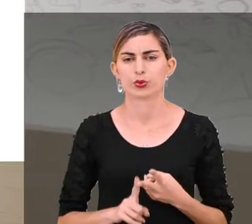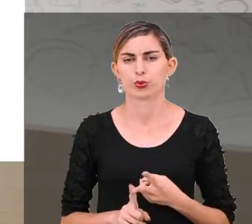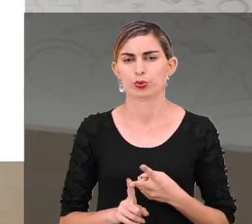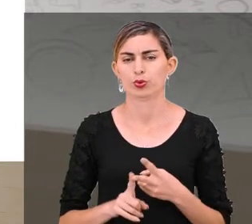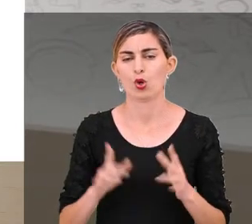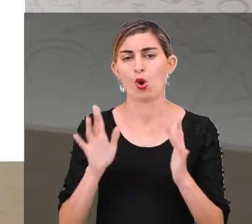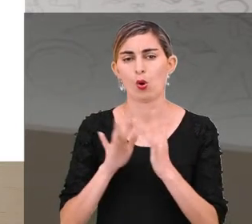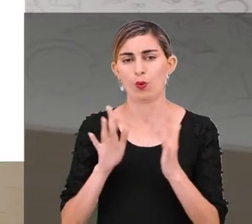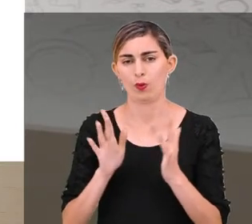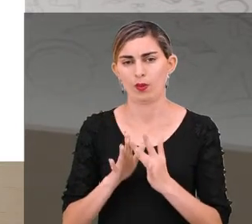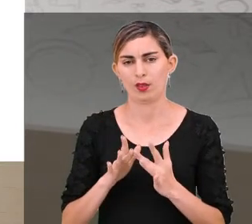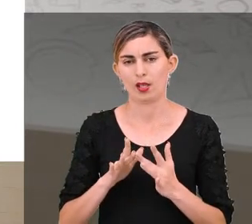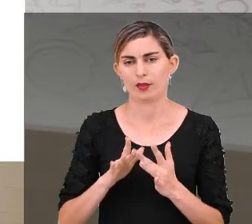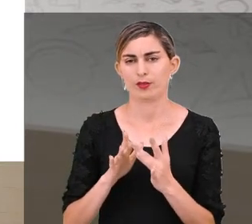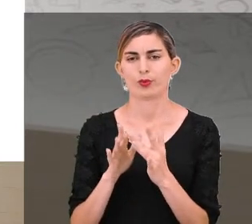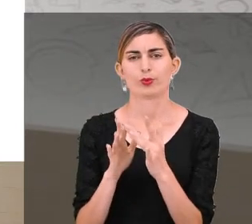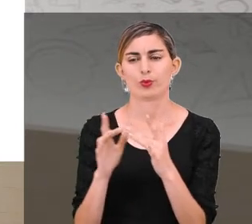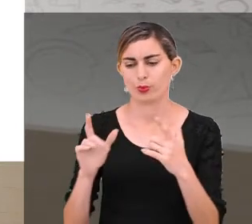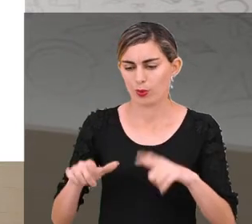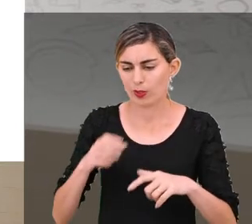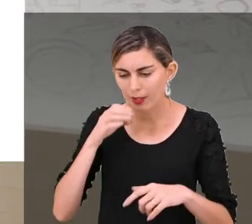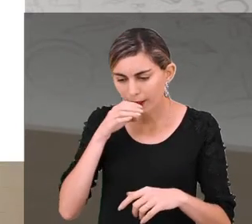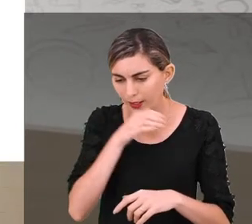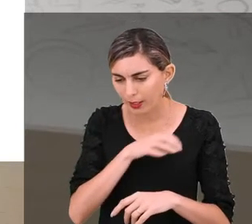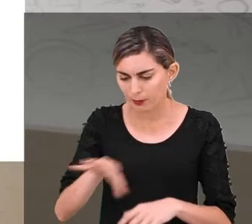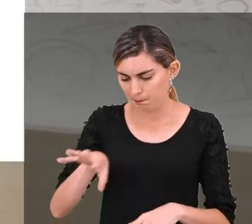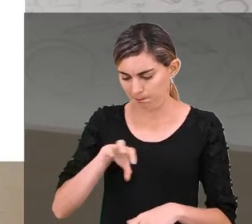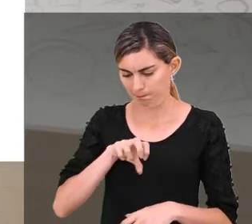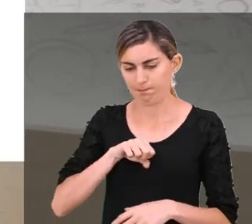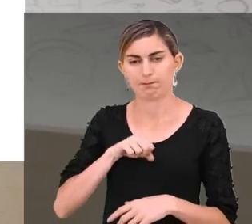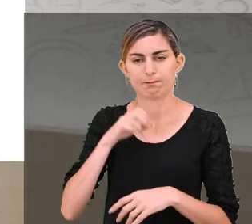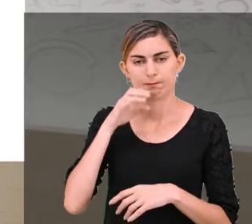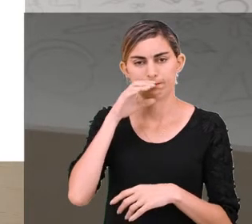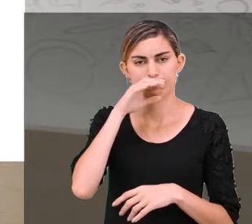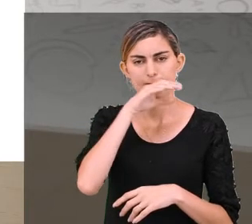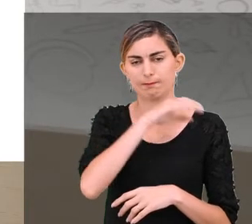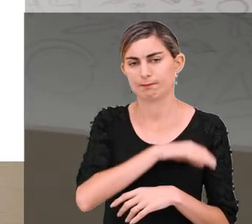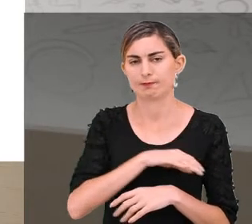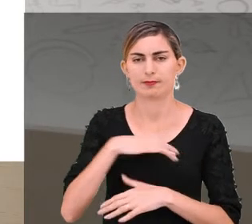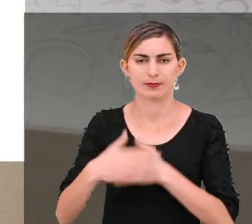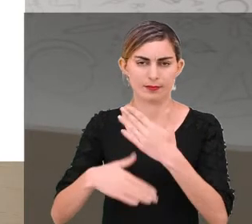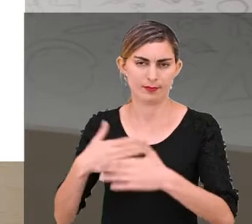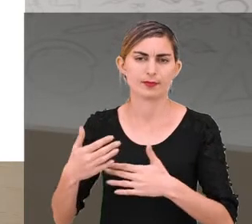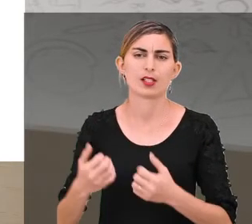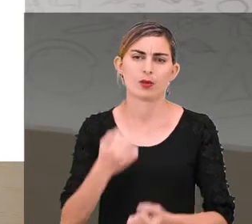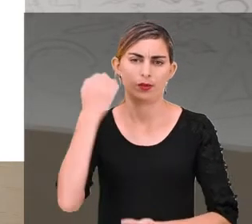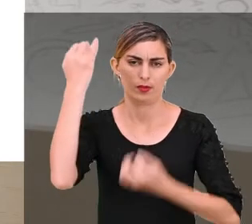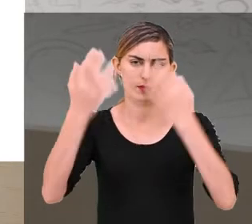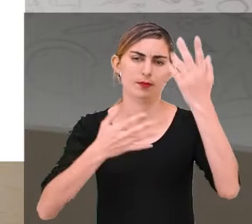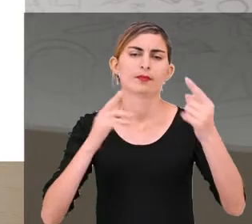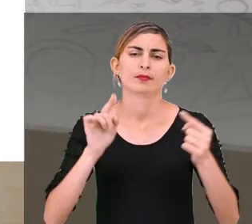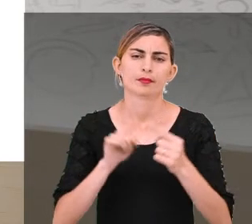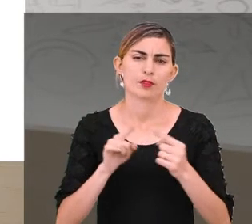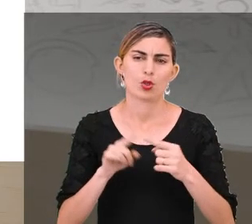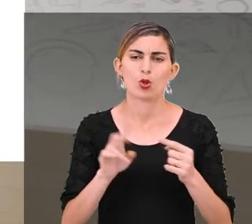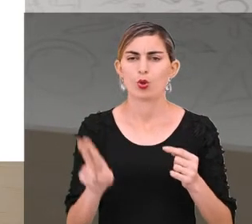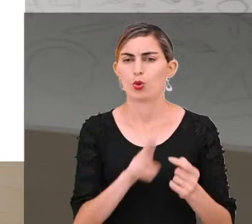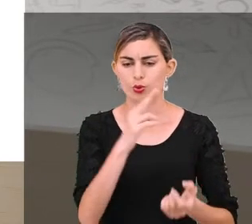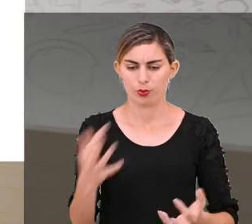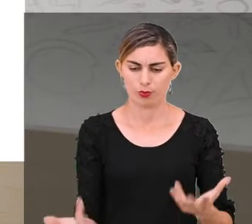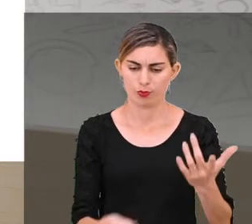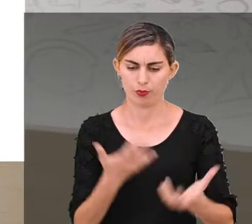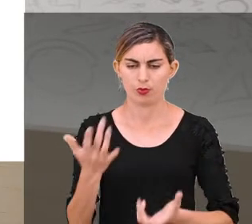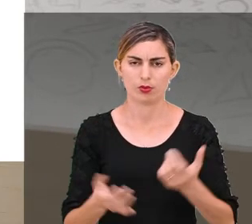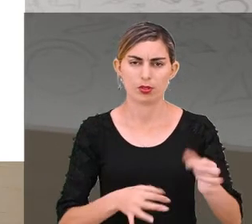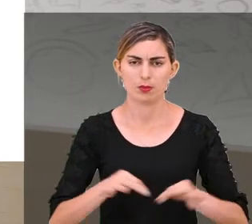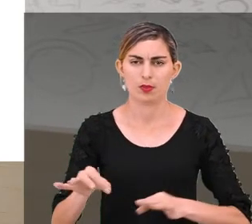segundo, o contato com superfícies quentes. A causa da probabilidade de incêndio pode estar atrelada ao uso do